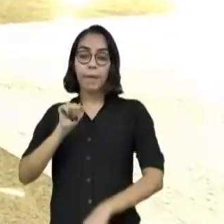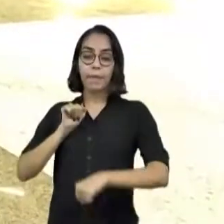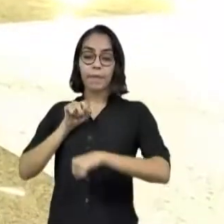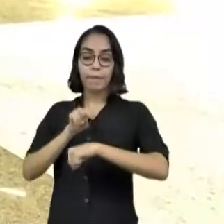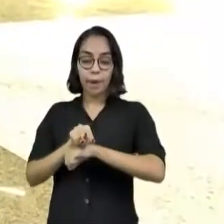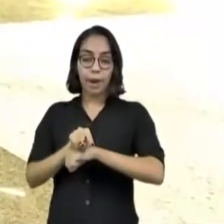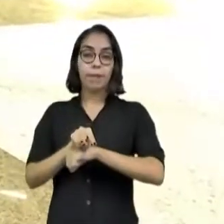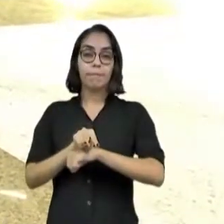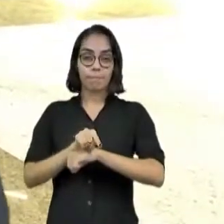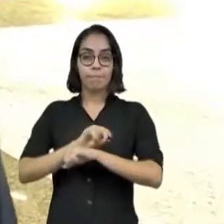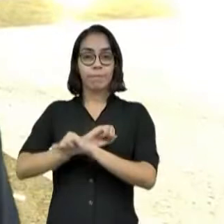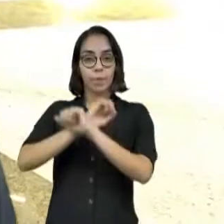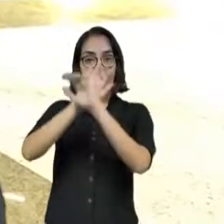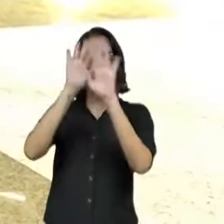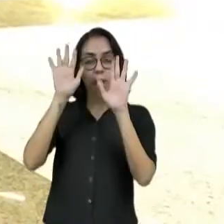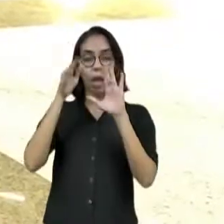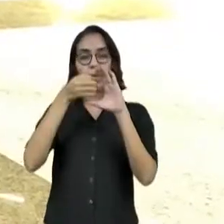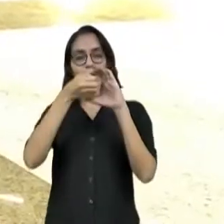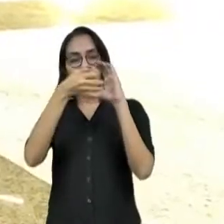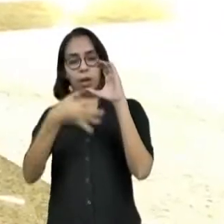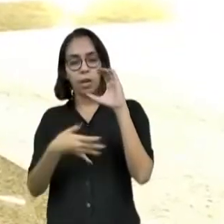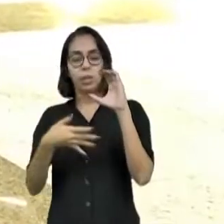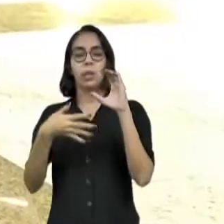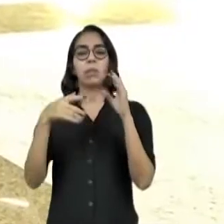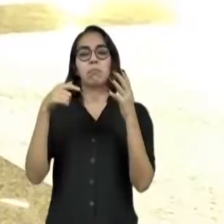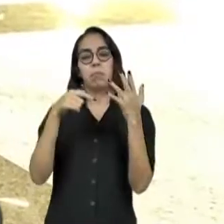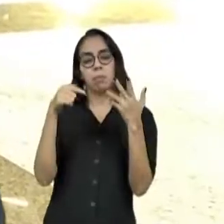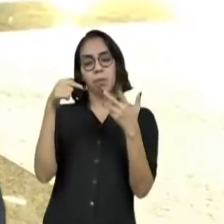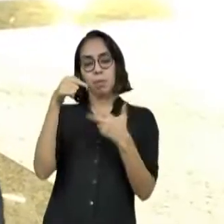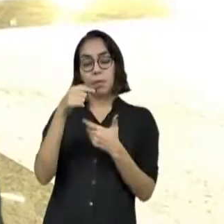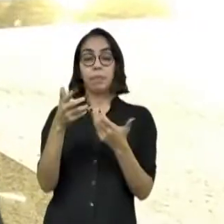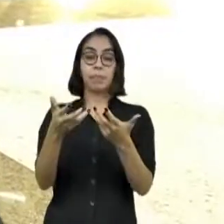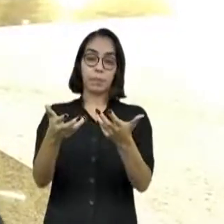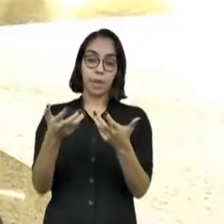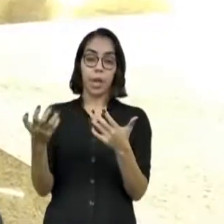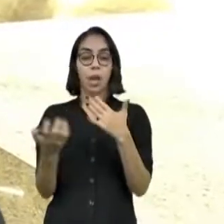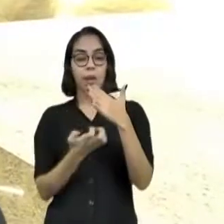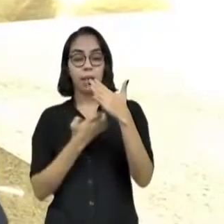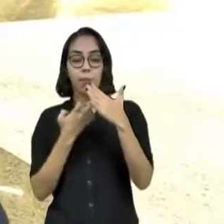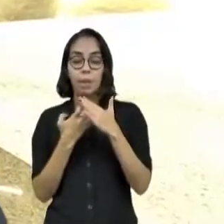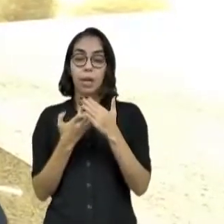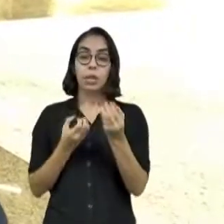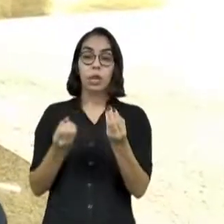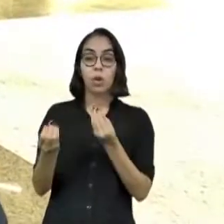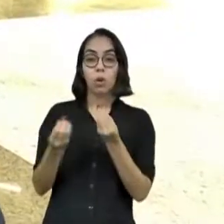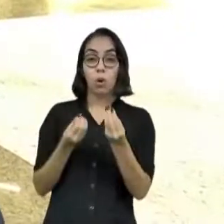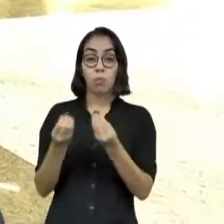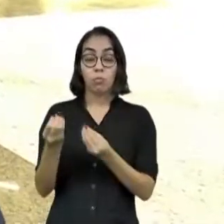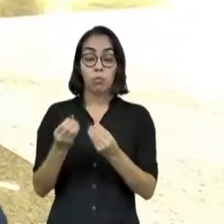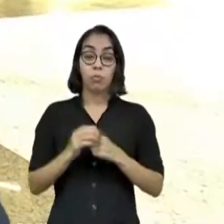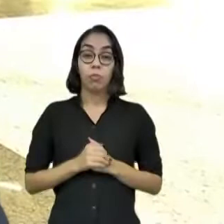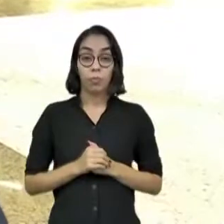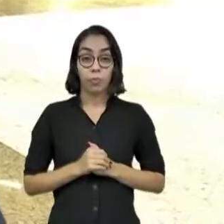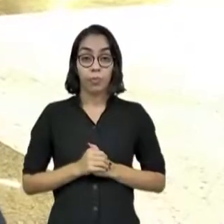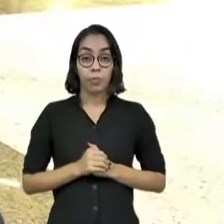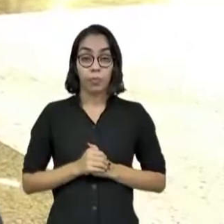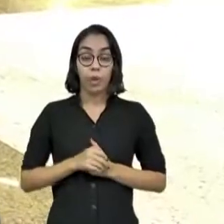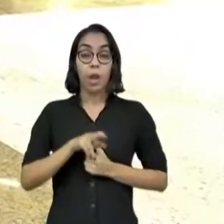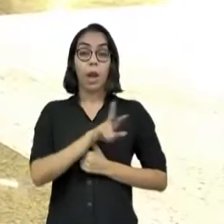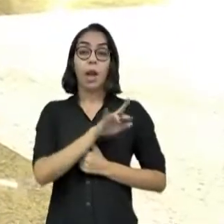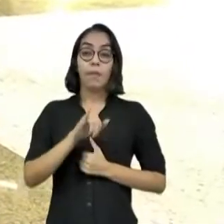Sendo claro analisados os critérios criados pela empresa, no caso, para